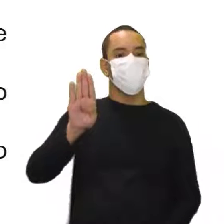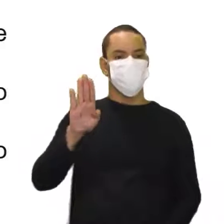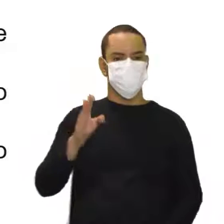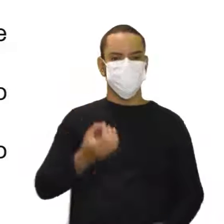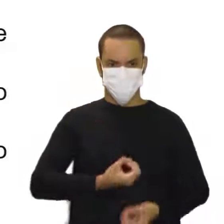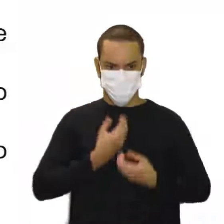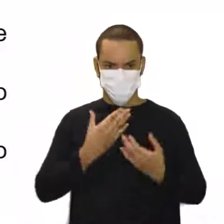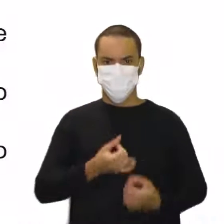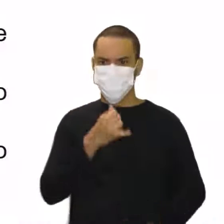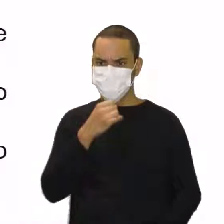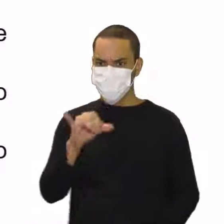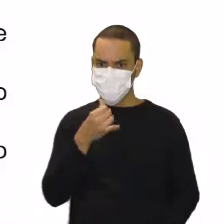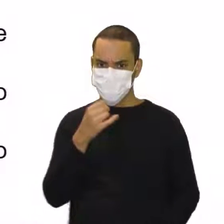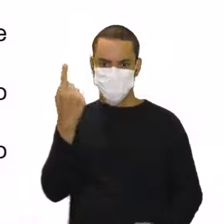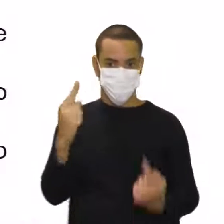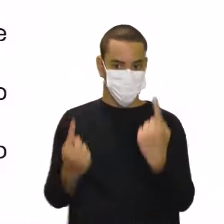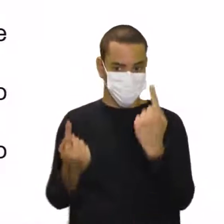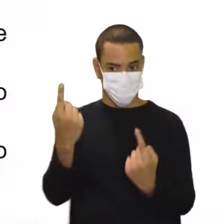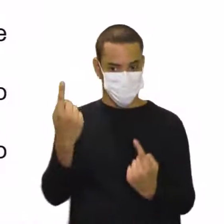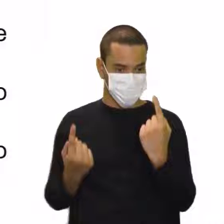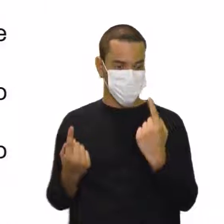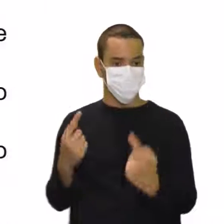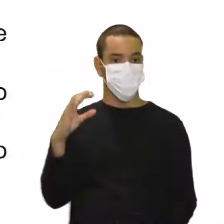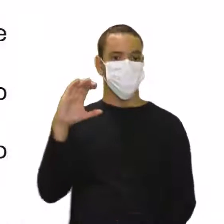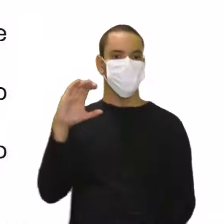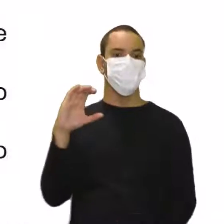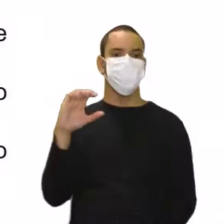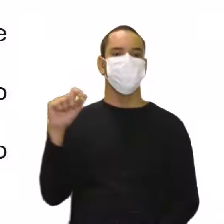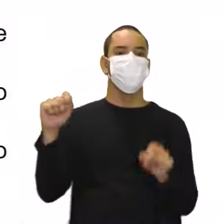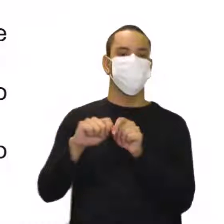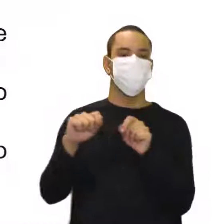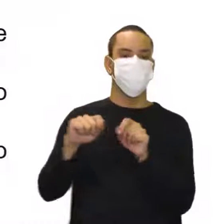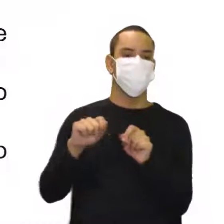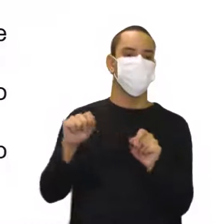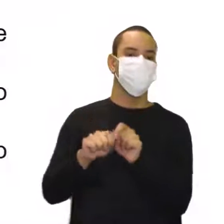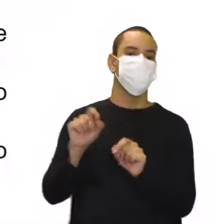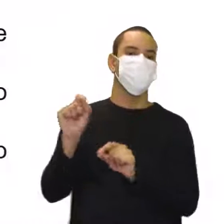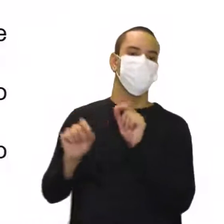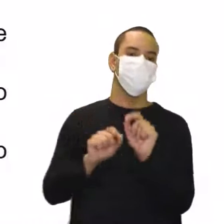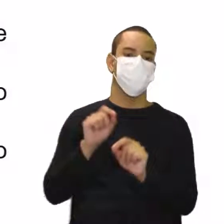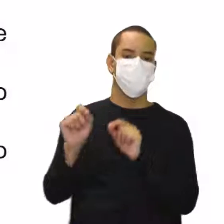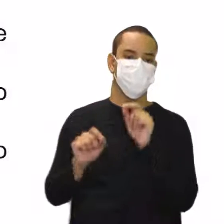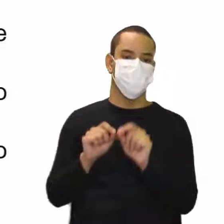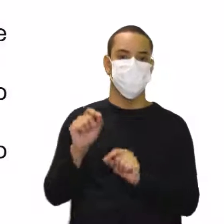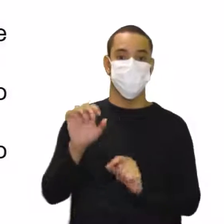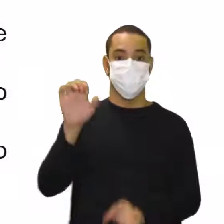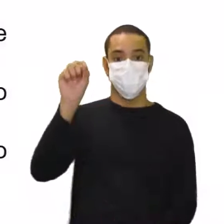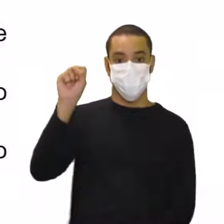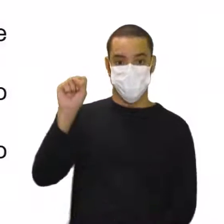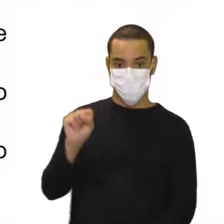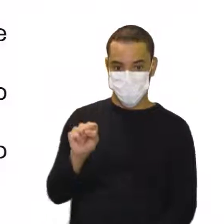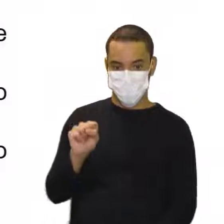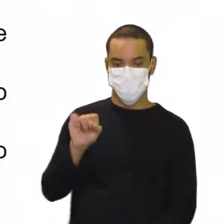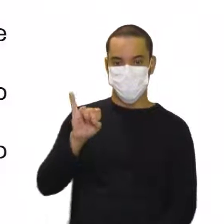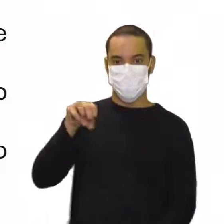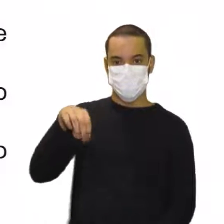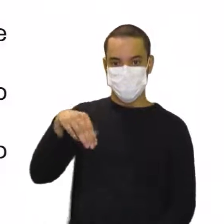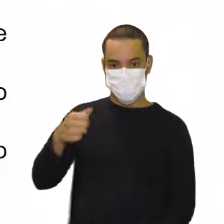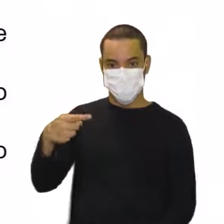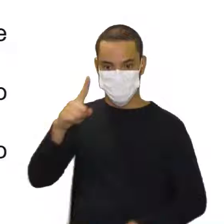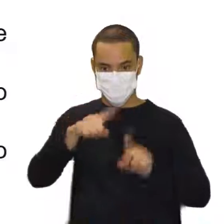corrente alternada no anel? C, faz com que o polo sul do ímã